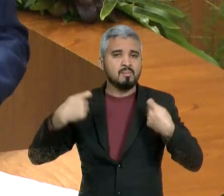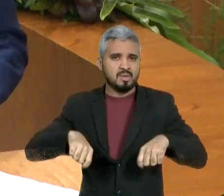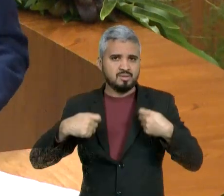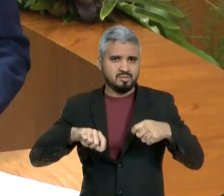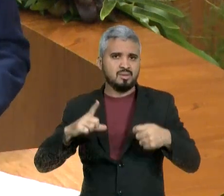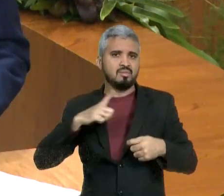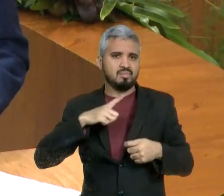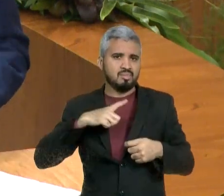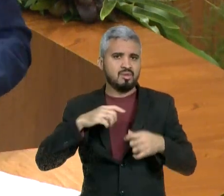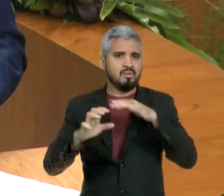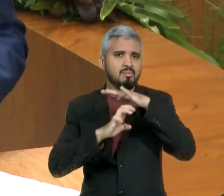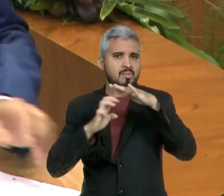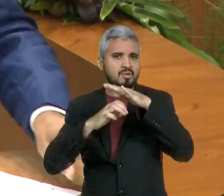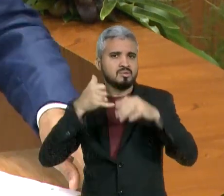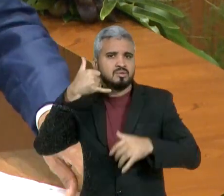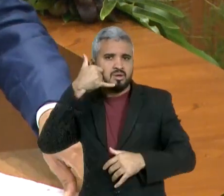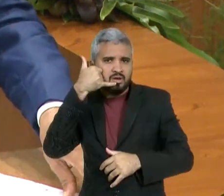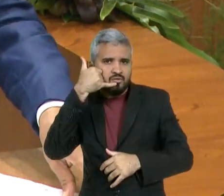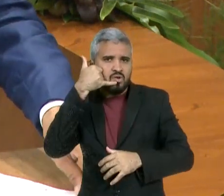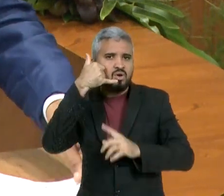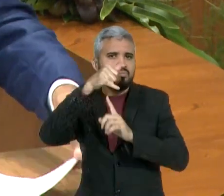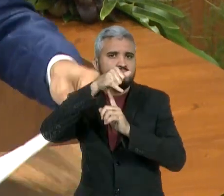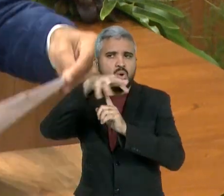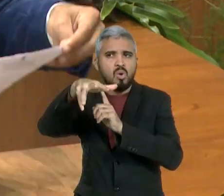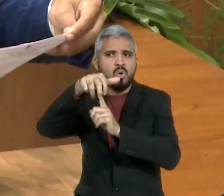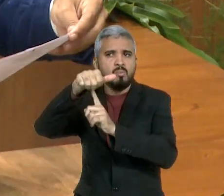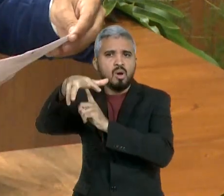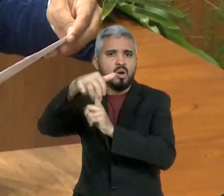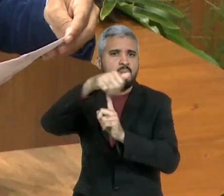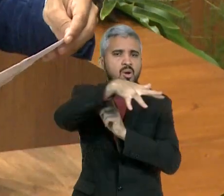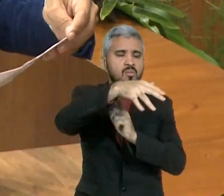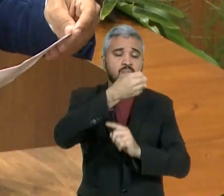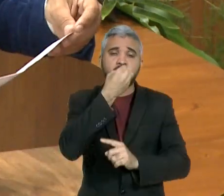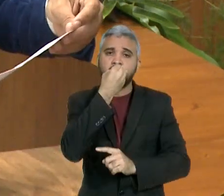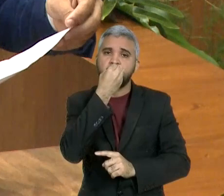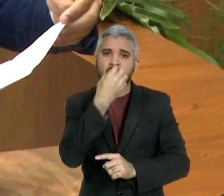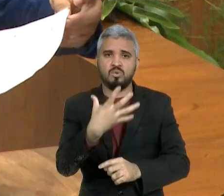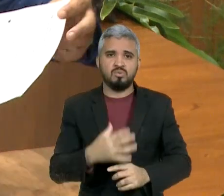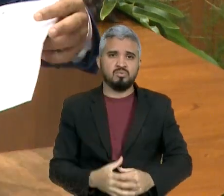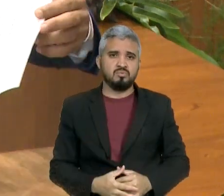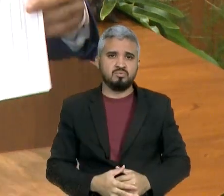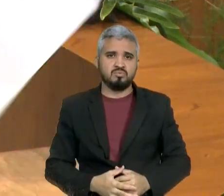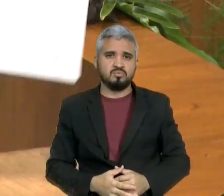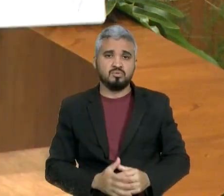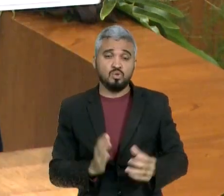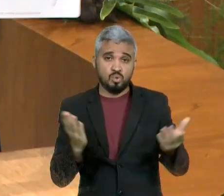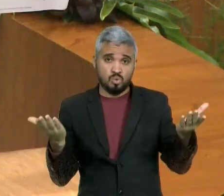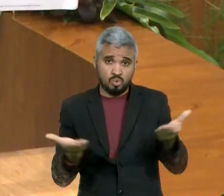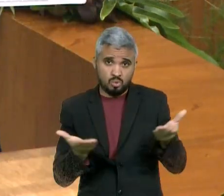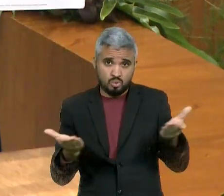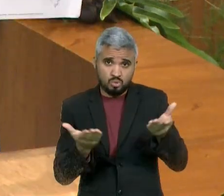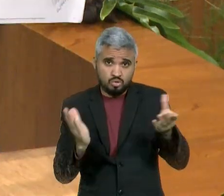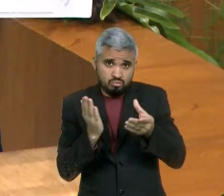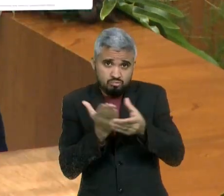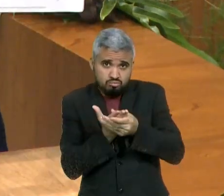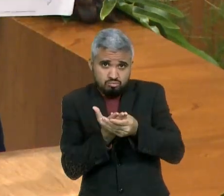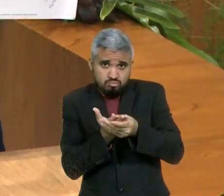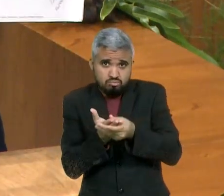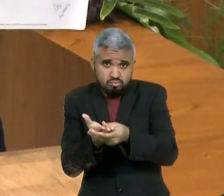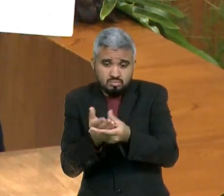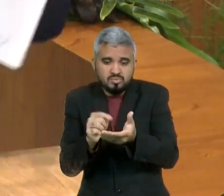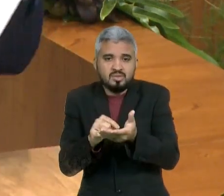que a população merece. Então, CPI da telefonia já foi protocolada hoje com